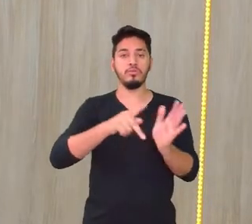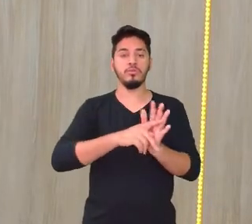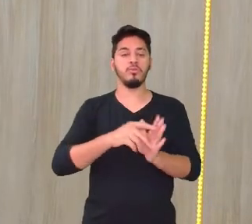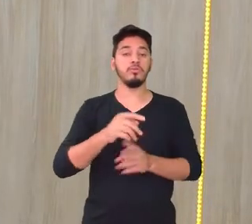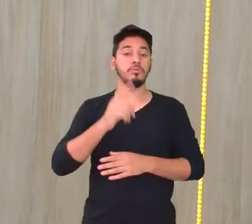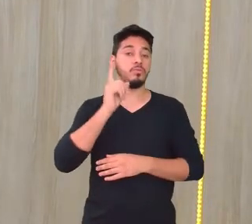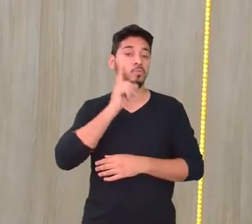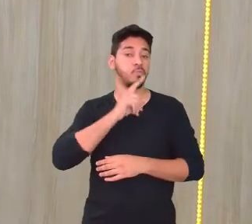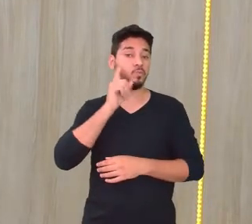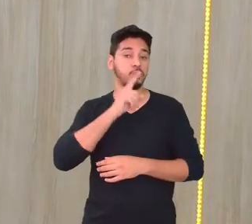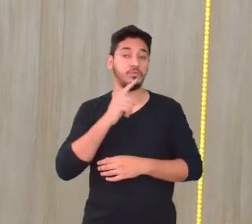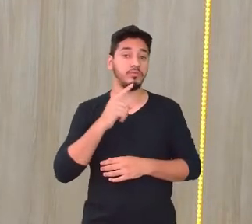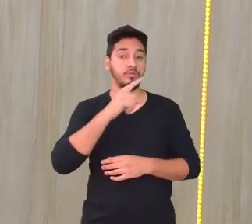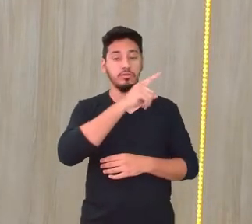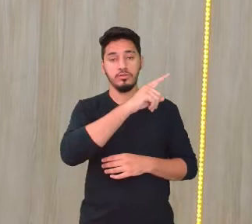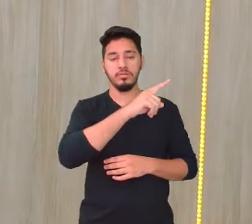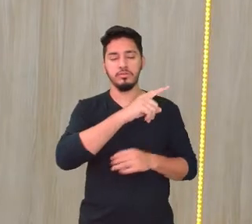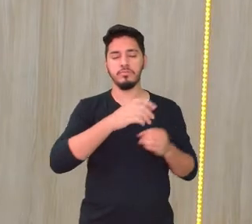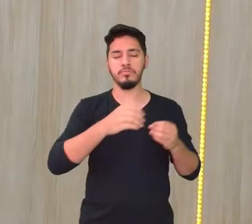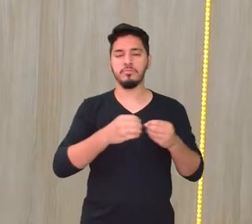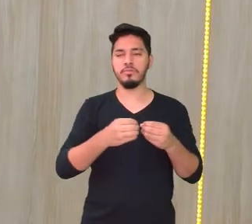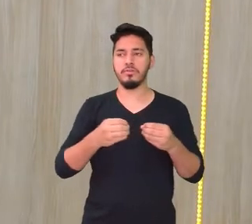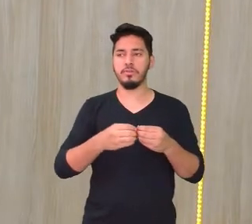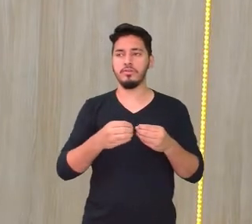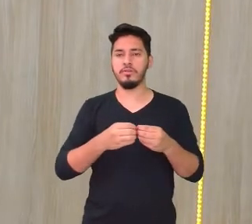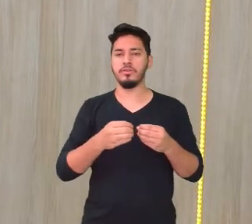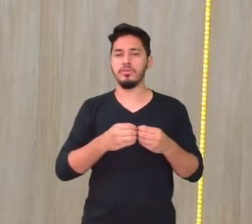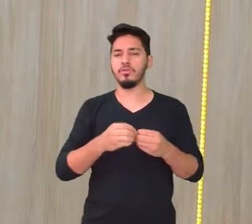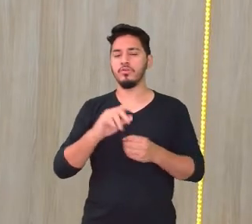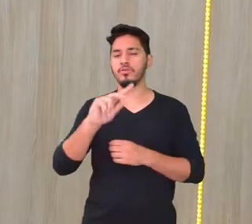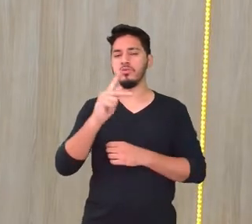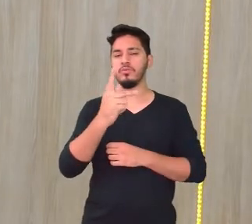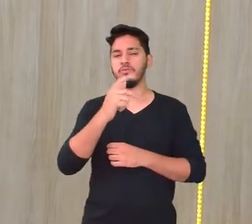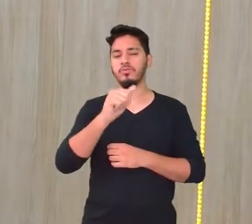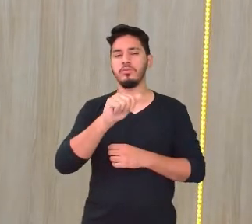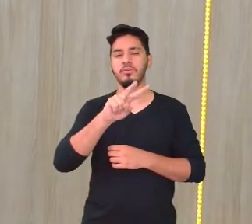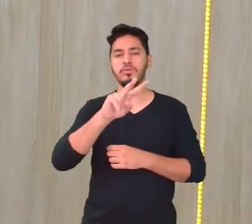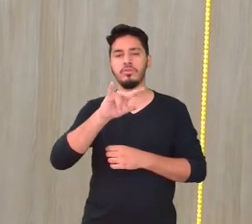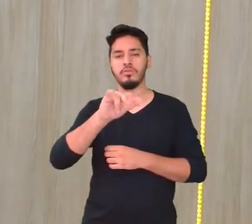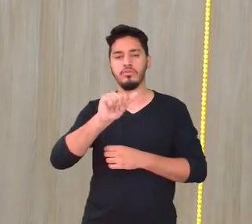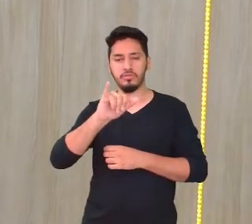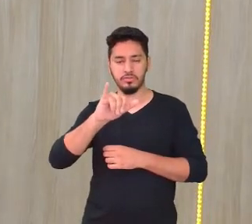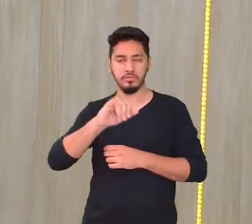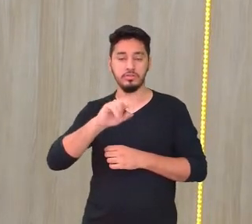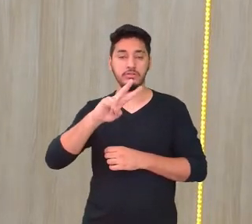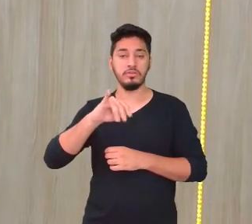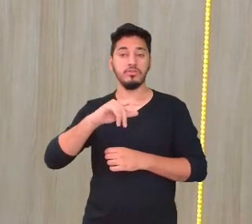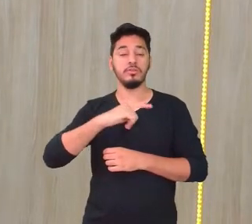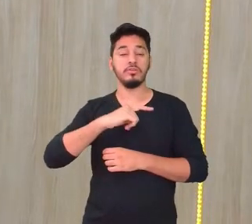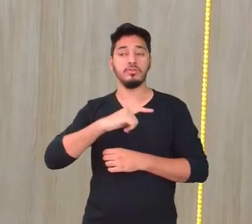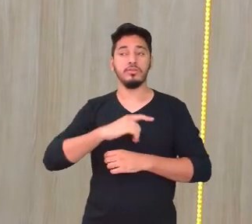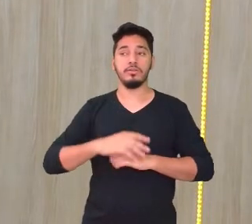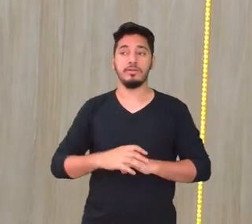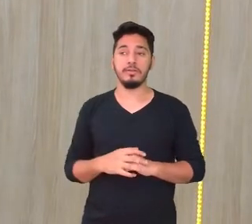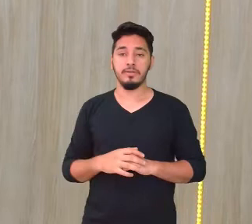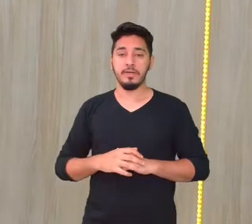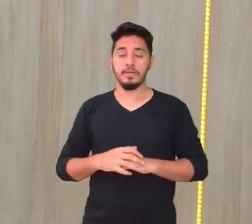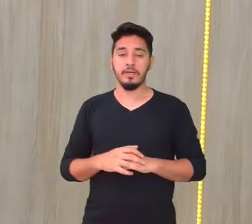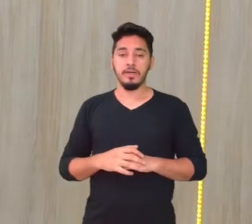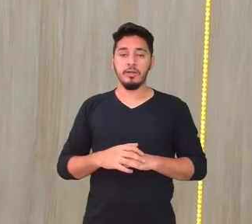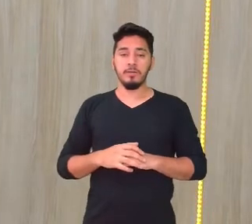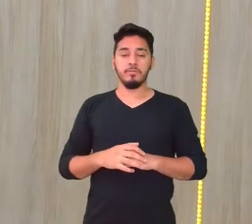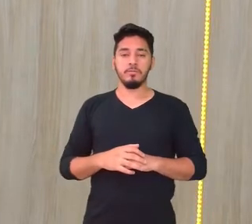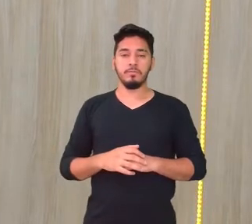Pearl Harbor, né, ali nas proximidades do Havaí, né, ela vai ser,